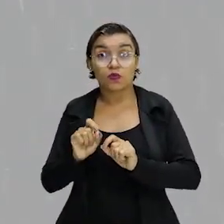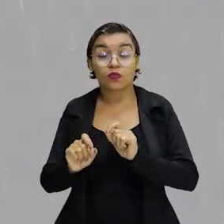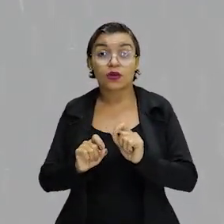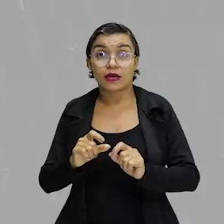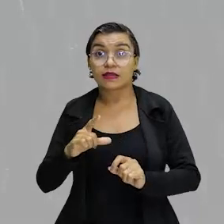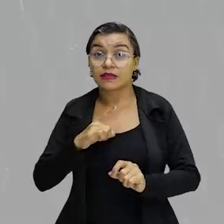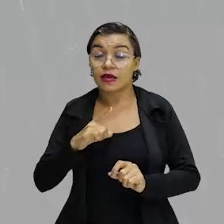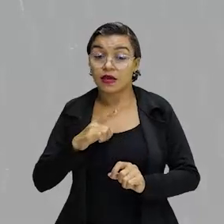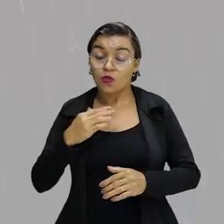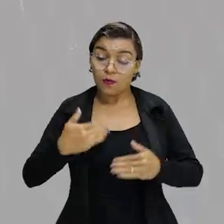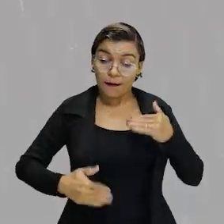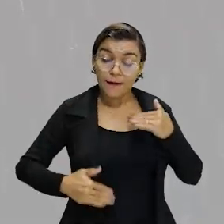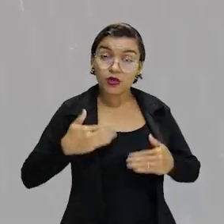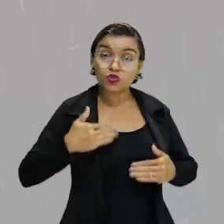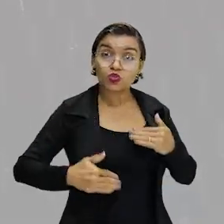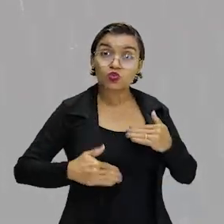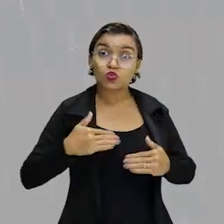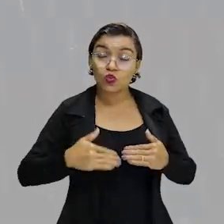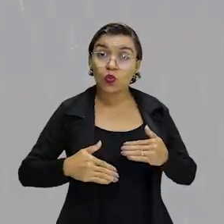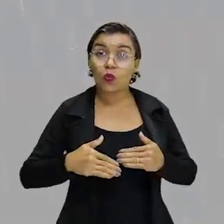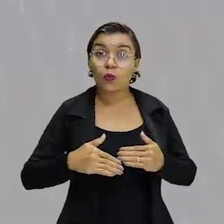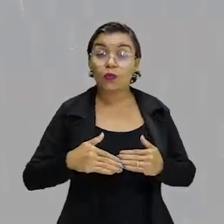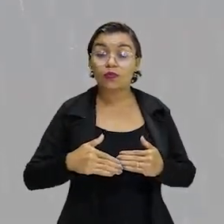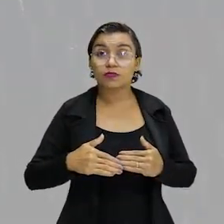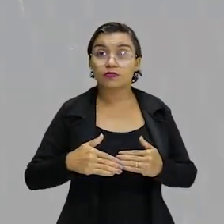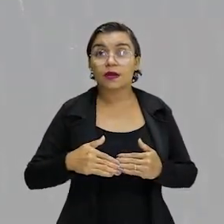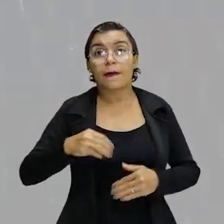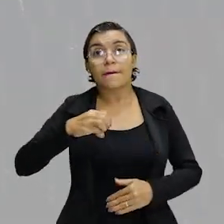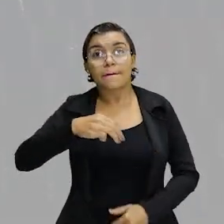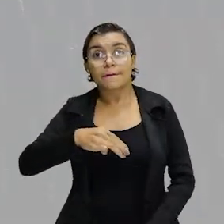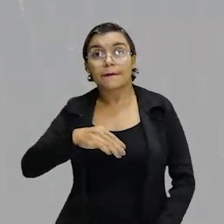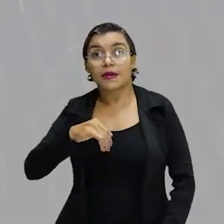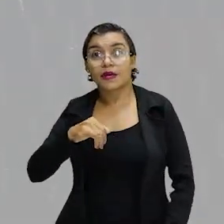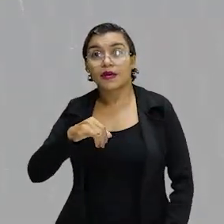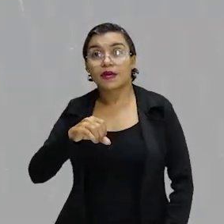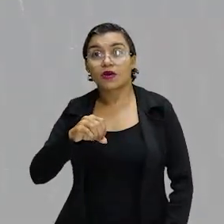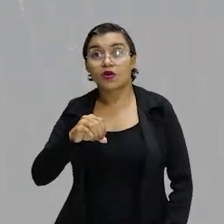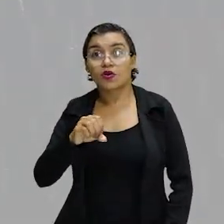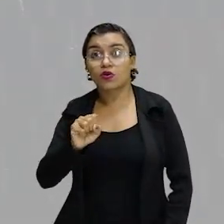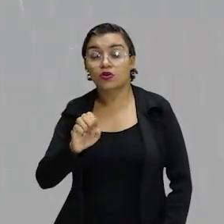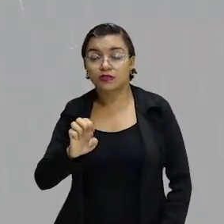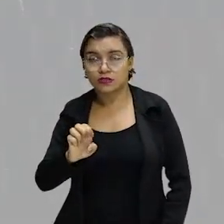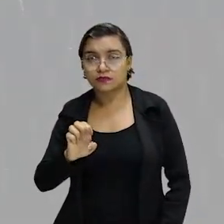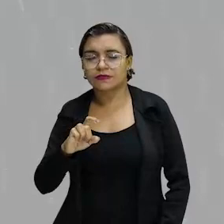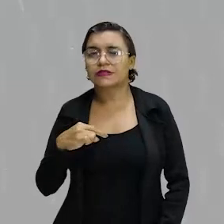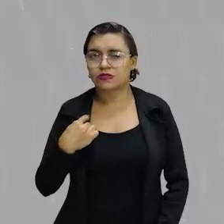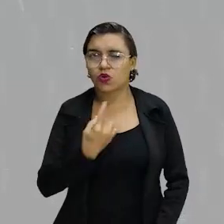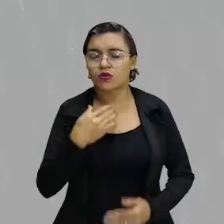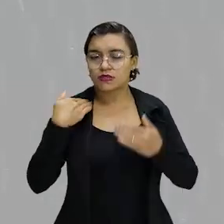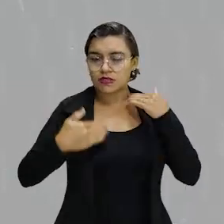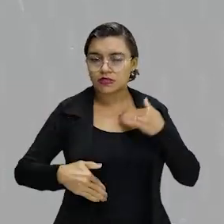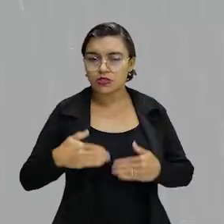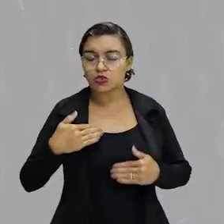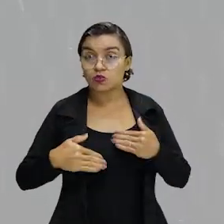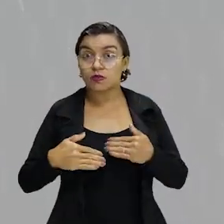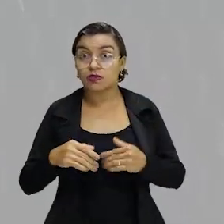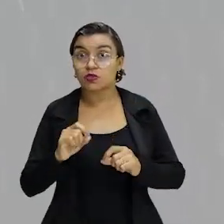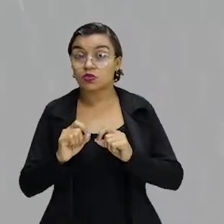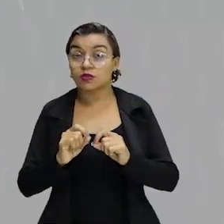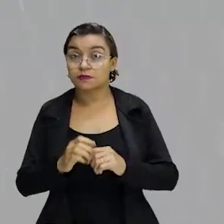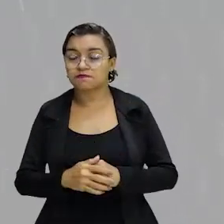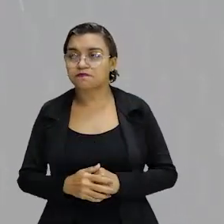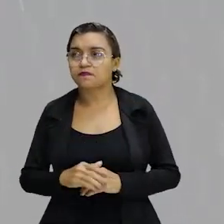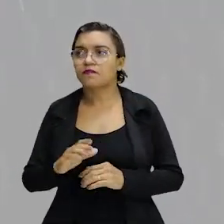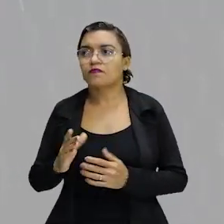região do corpo dele que vai passar pelo processo de meiose. No caso de nós seres humanos, na região das gônadas